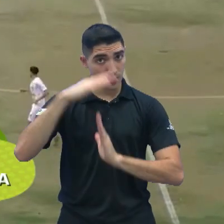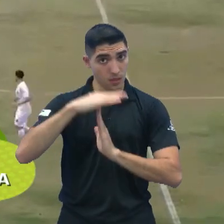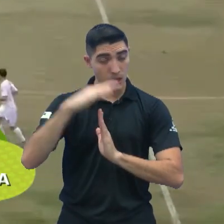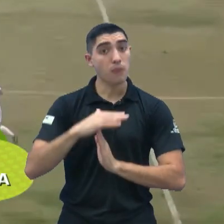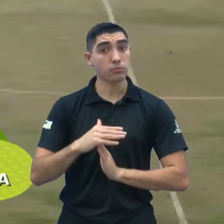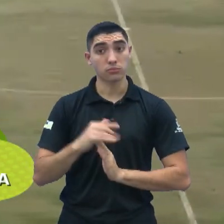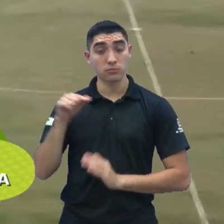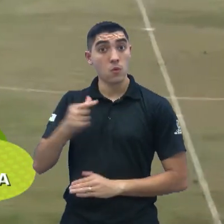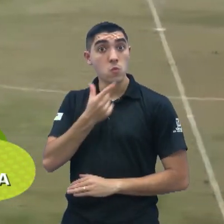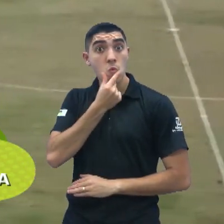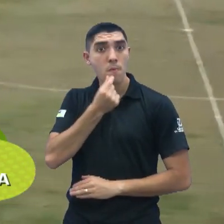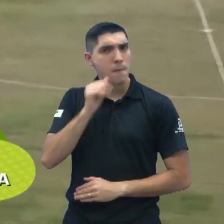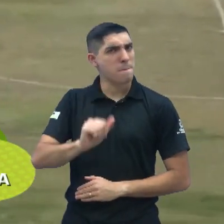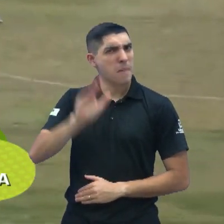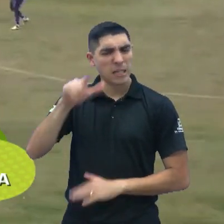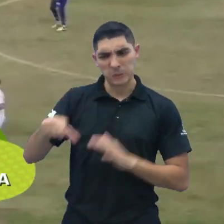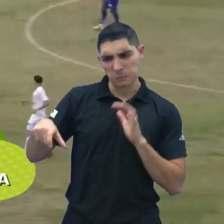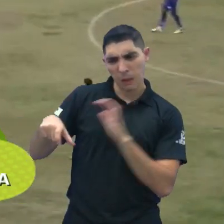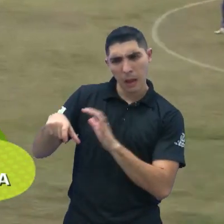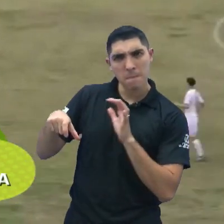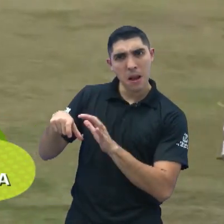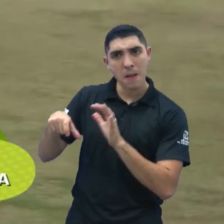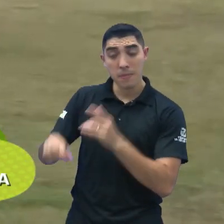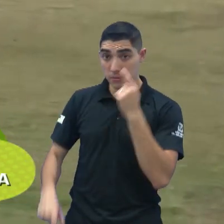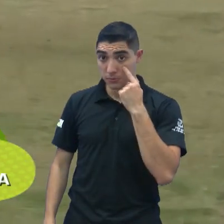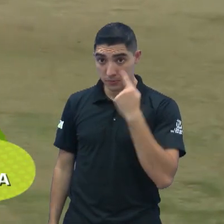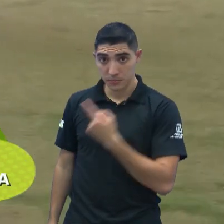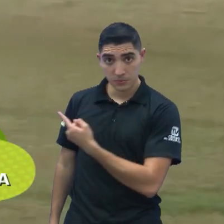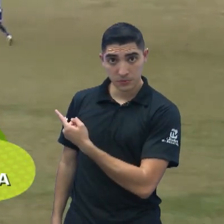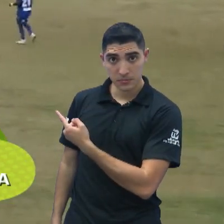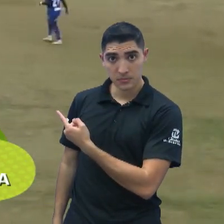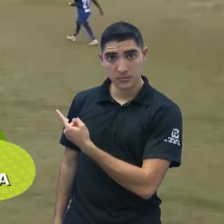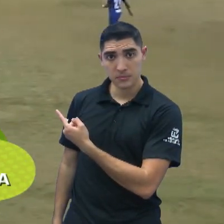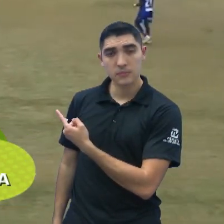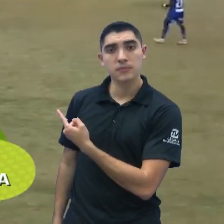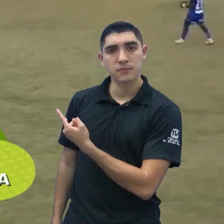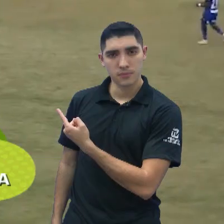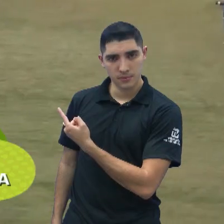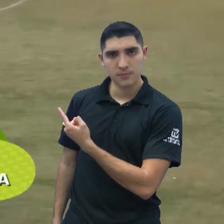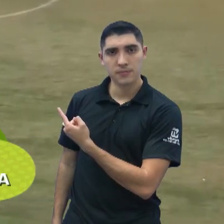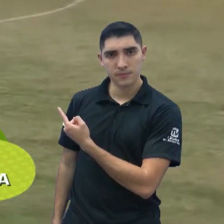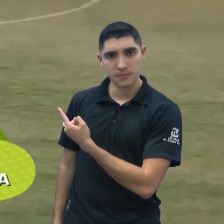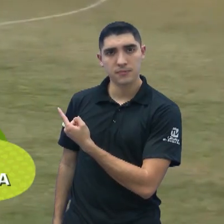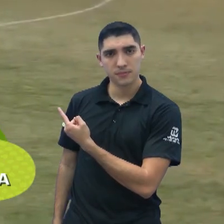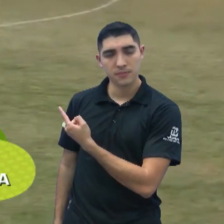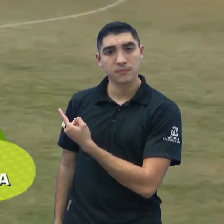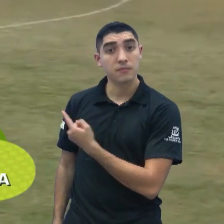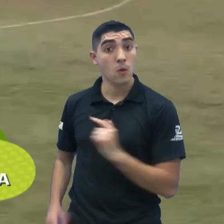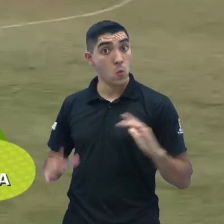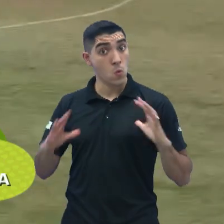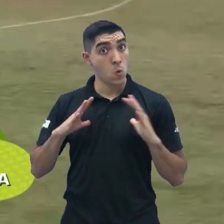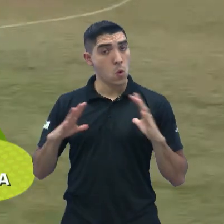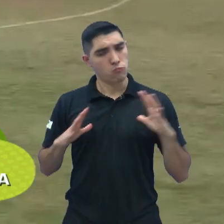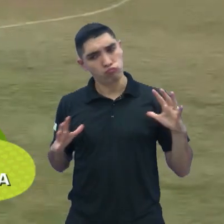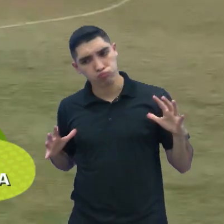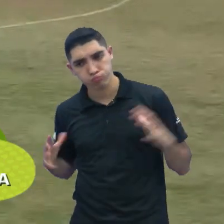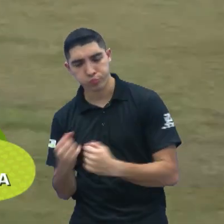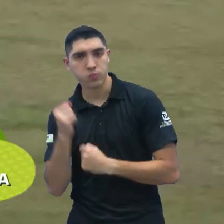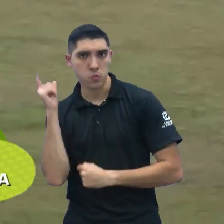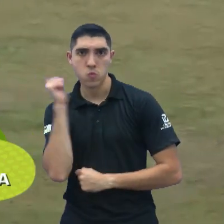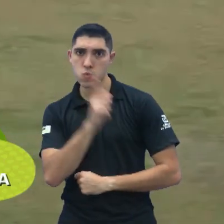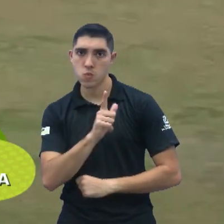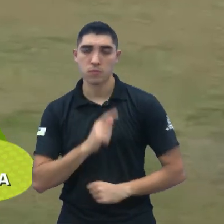em cima foi o Comercial. Matheus Prado, pelo meio, achou Marcelinho, que invadiu a área e bateu cruzado para a defesa de Gabriel